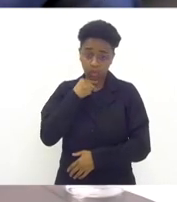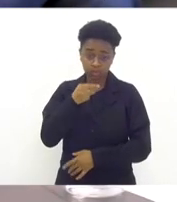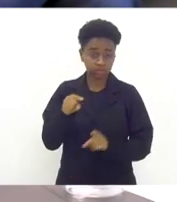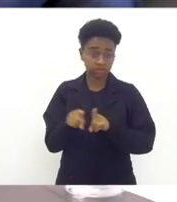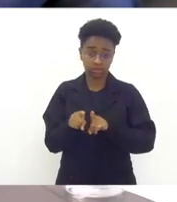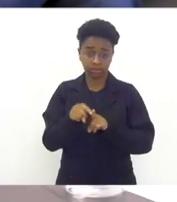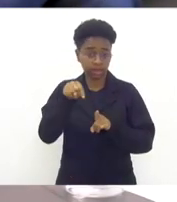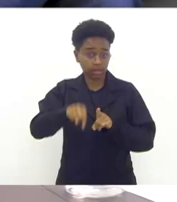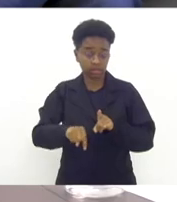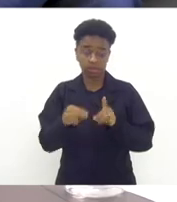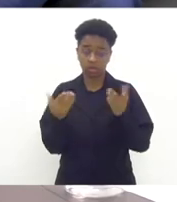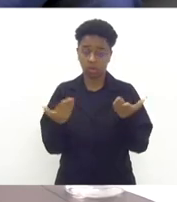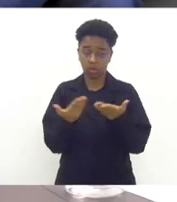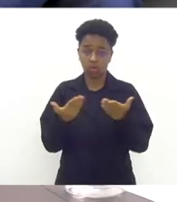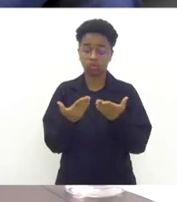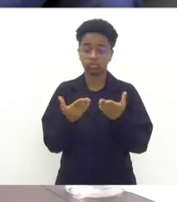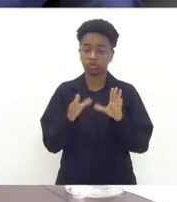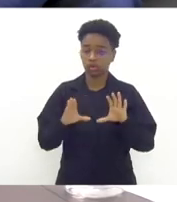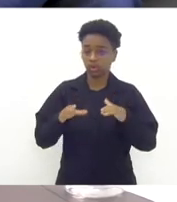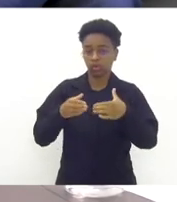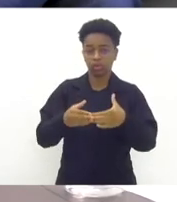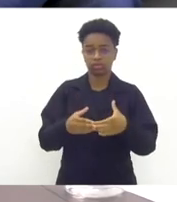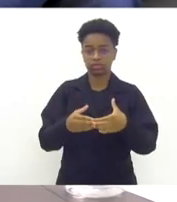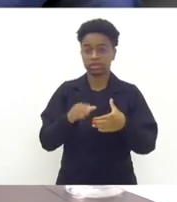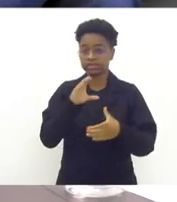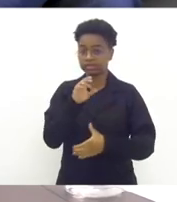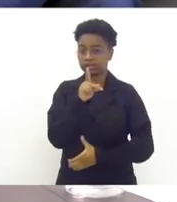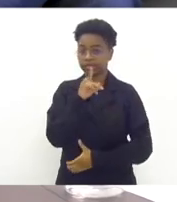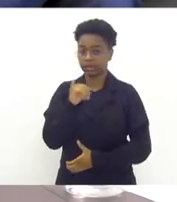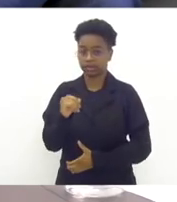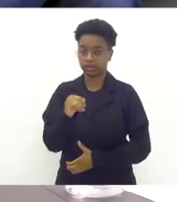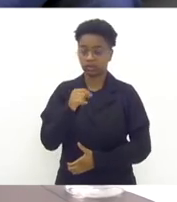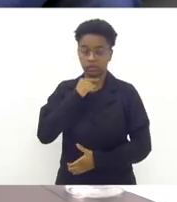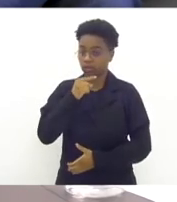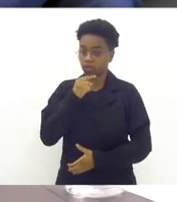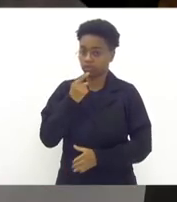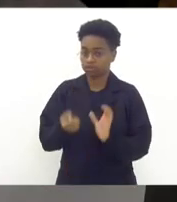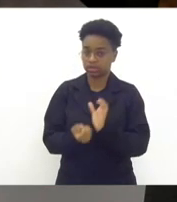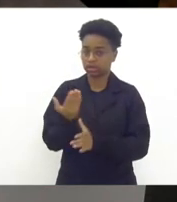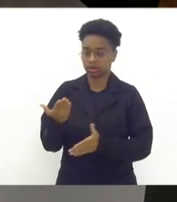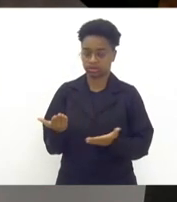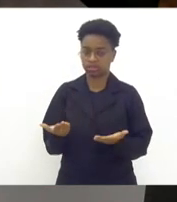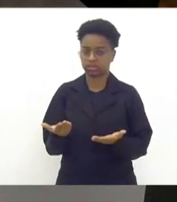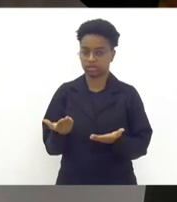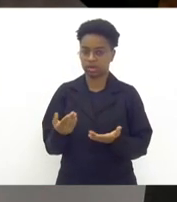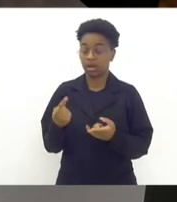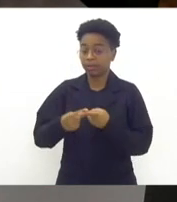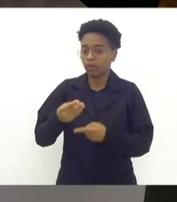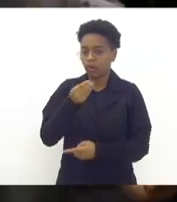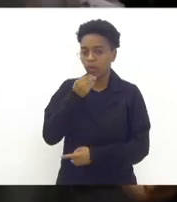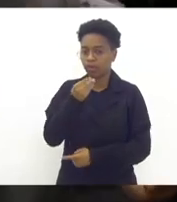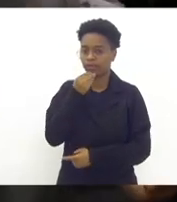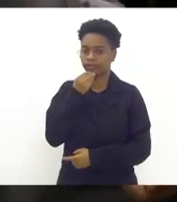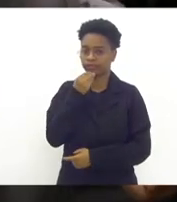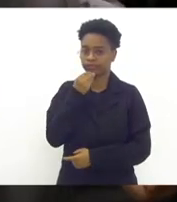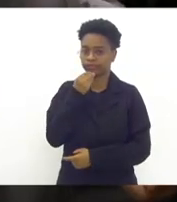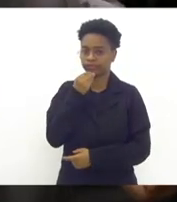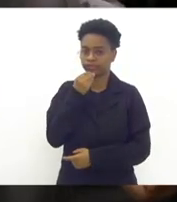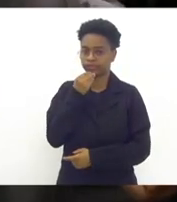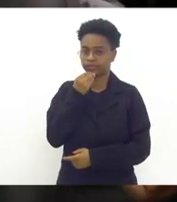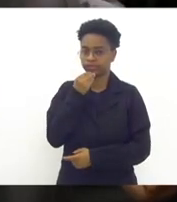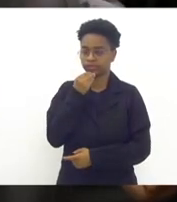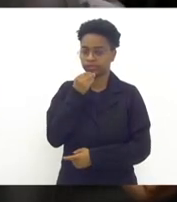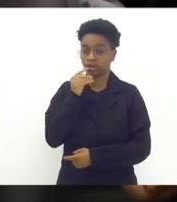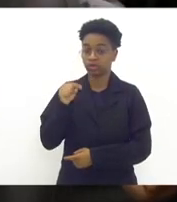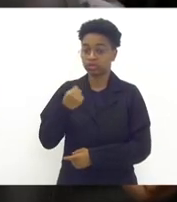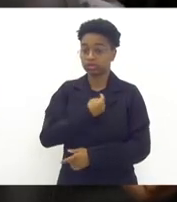audiência pública, esta comissão, esta CPI seria possível. Porque é óbvio que a gente faz